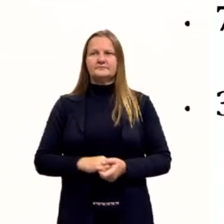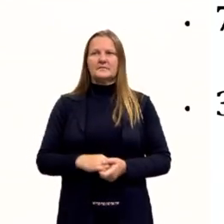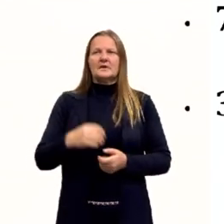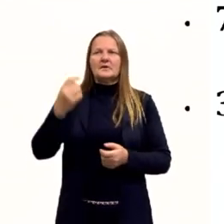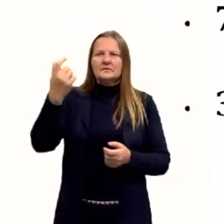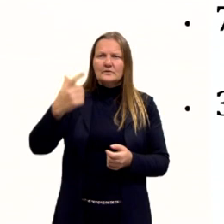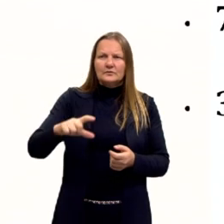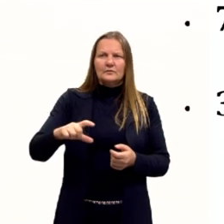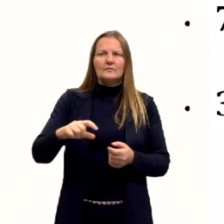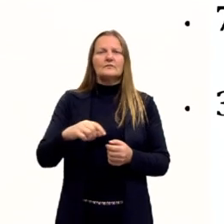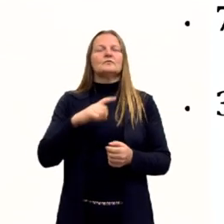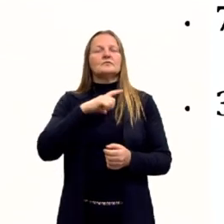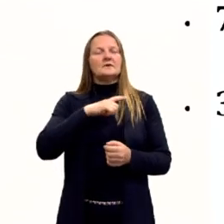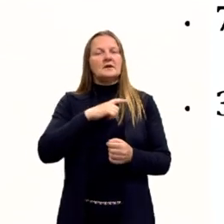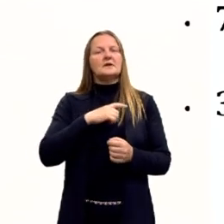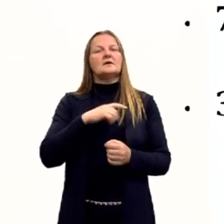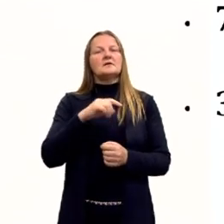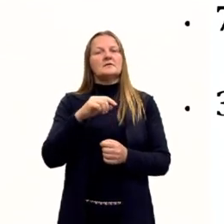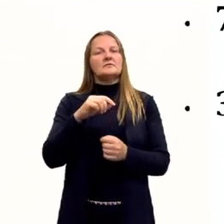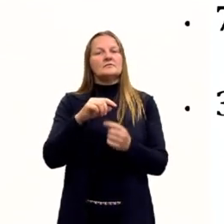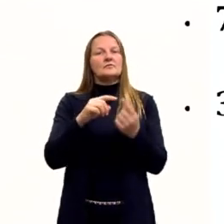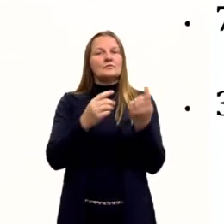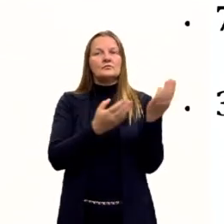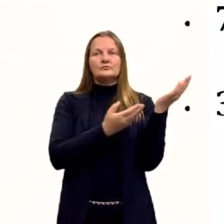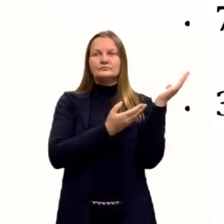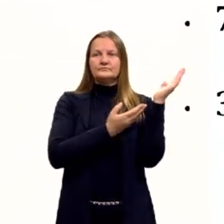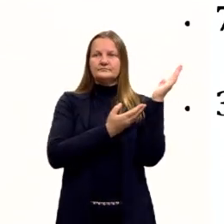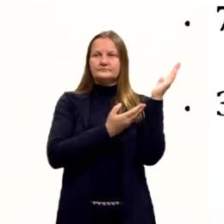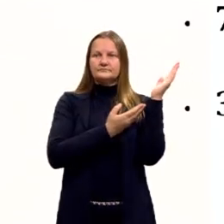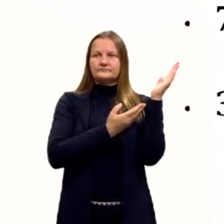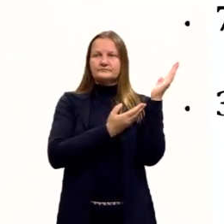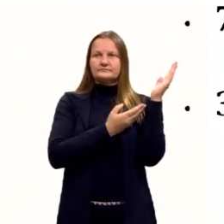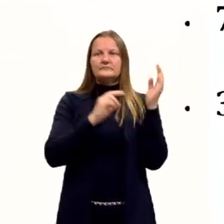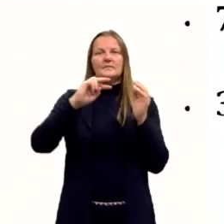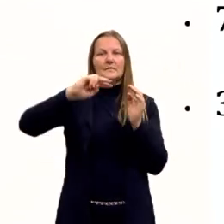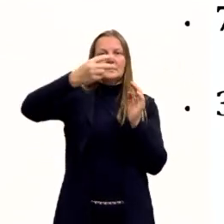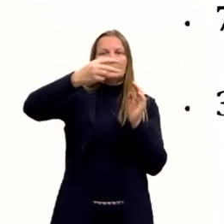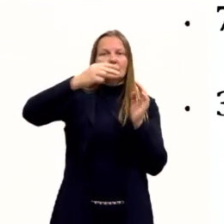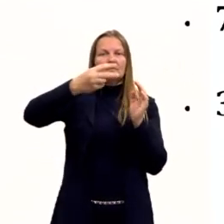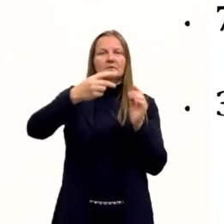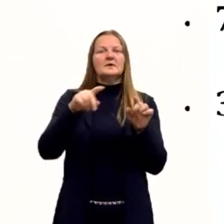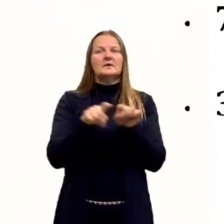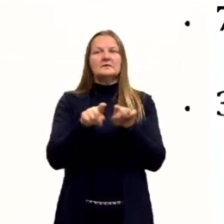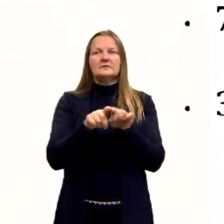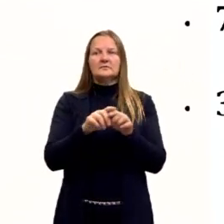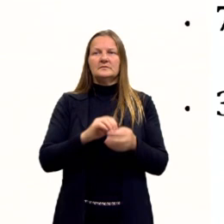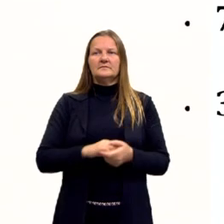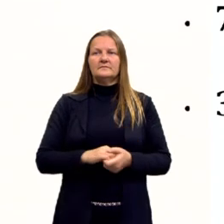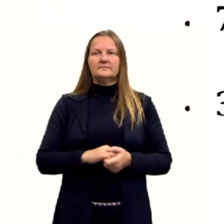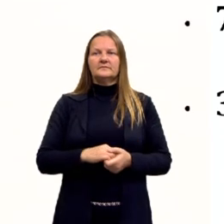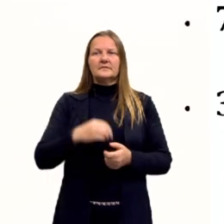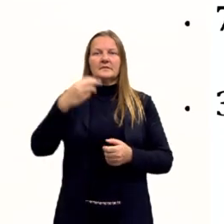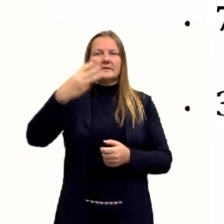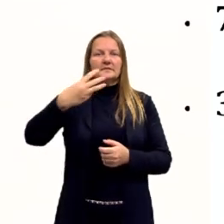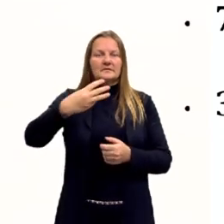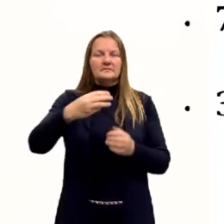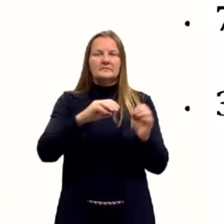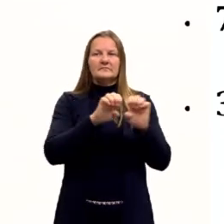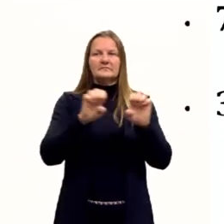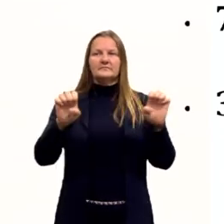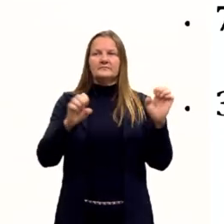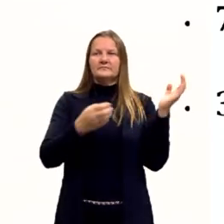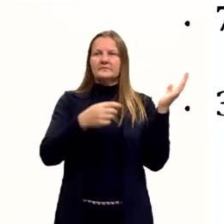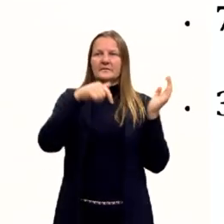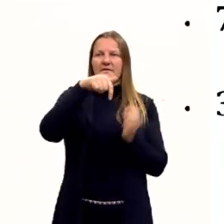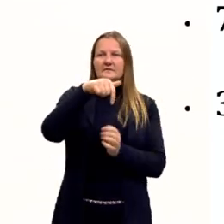novamente nós temos uma variável e essa variável tá no expoente assim como a terceira equação